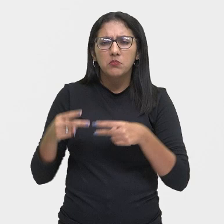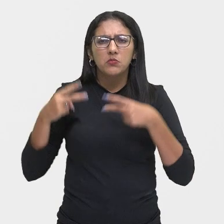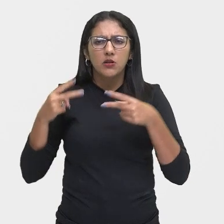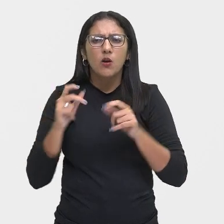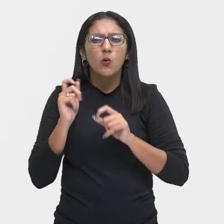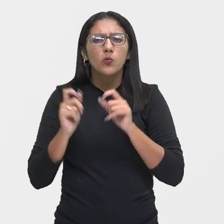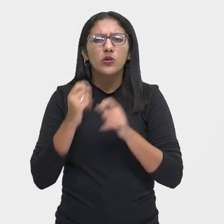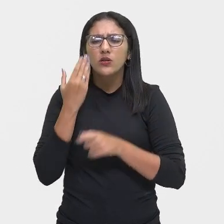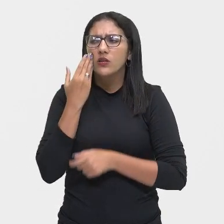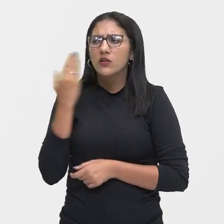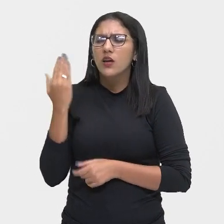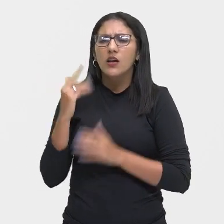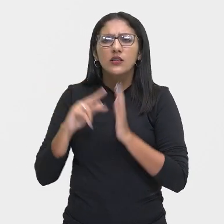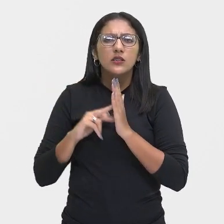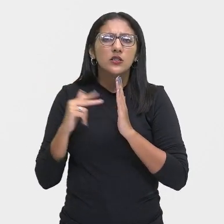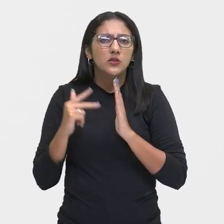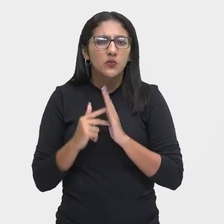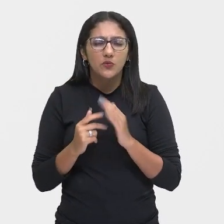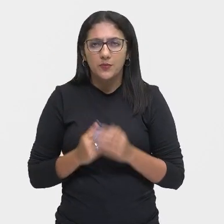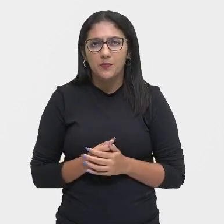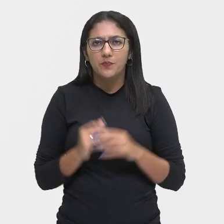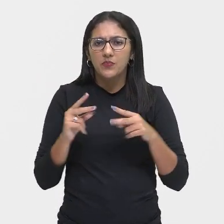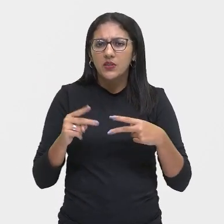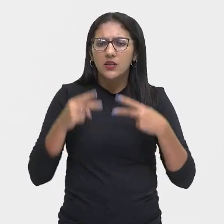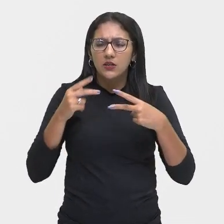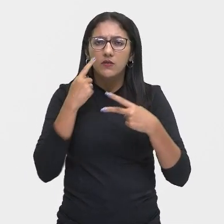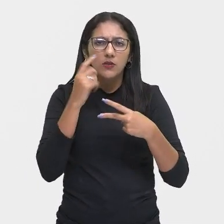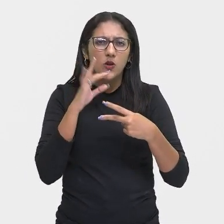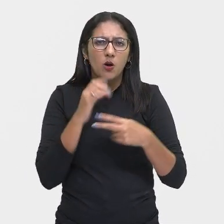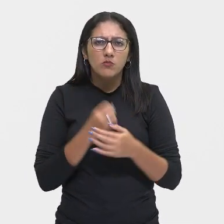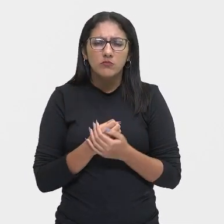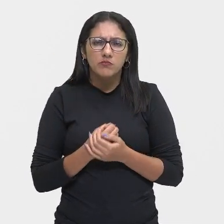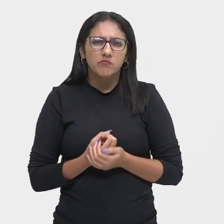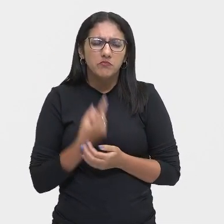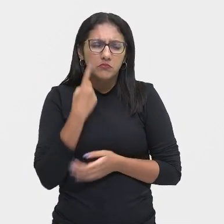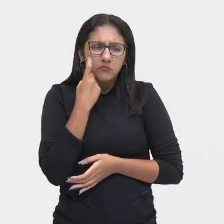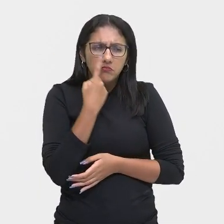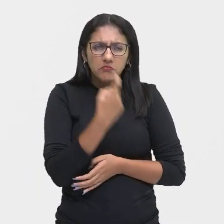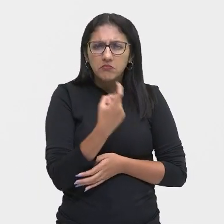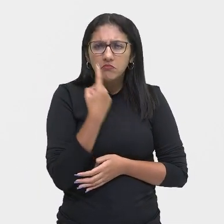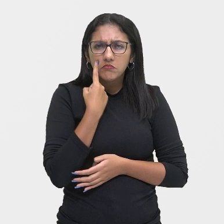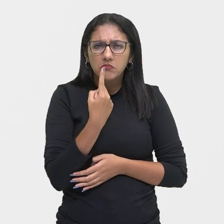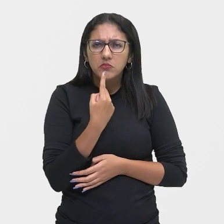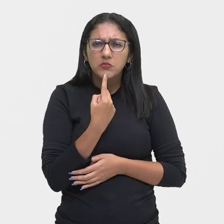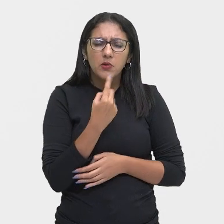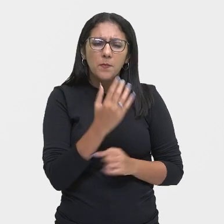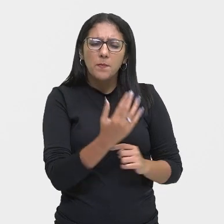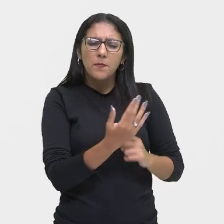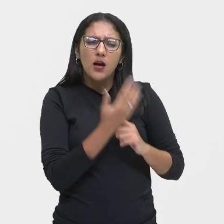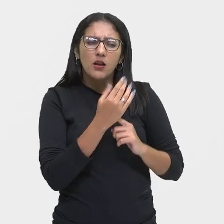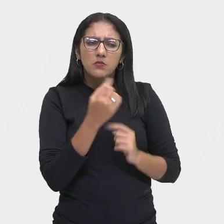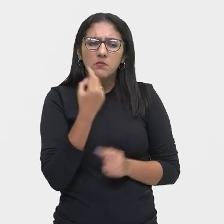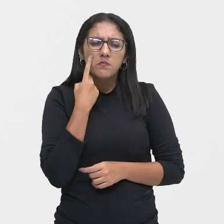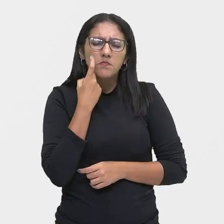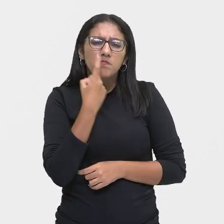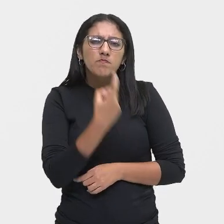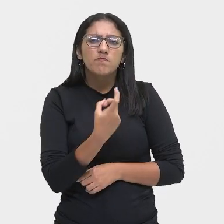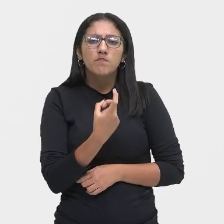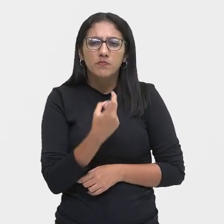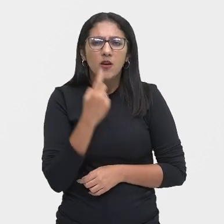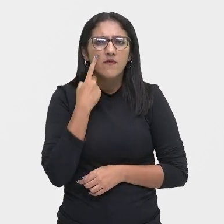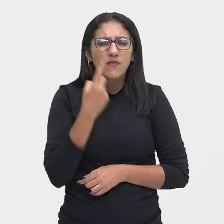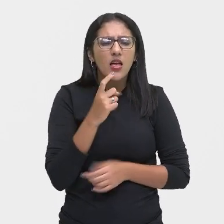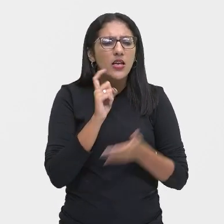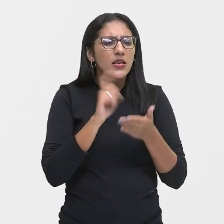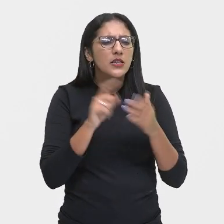aqueles links que está pescando você, né? Ele está ali de surpresa aparecendo para você. Clique aqui e